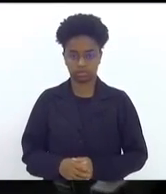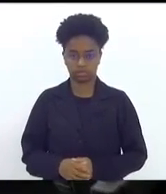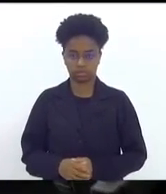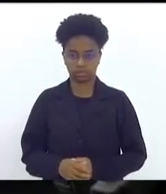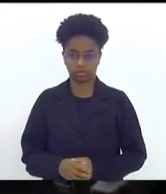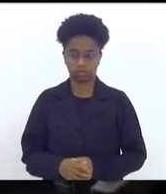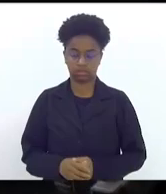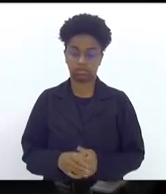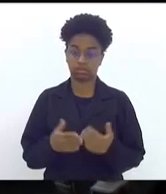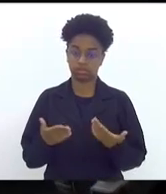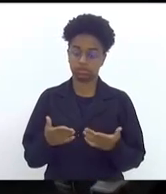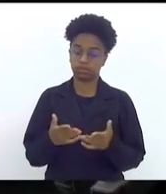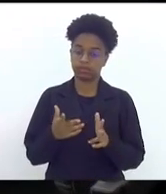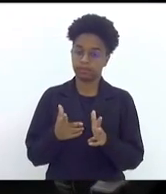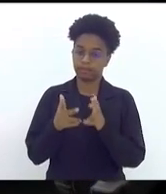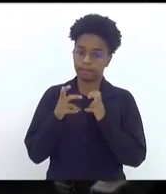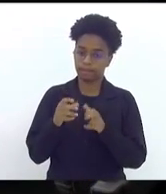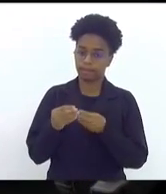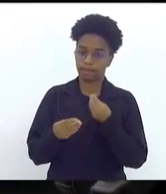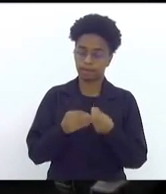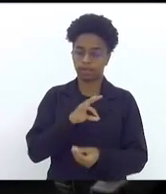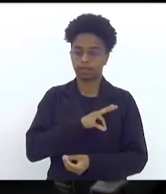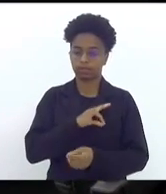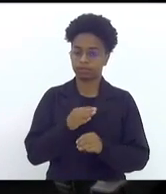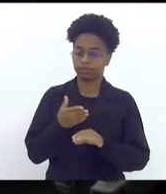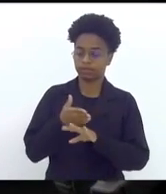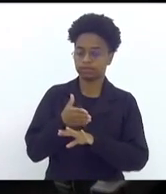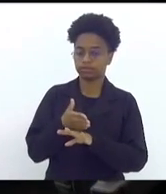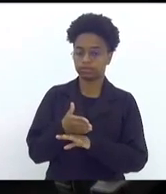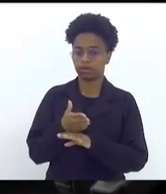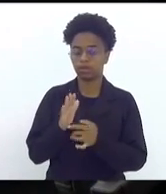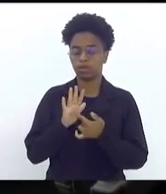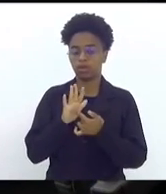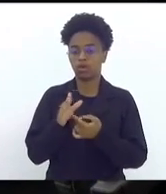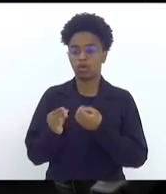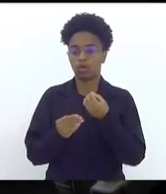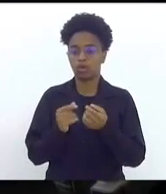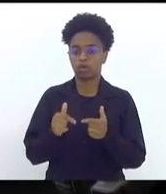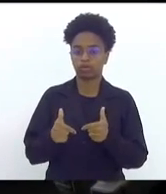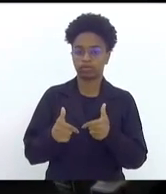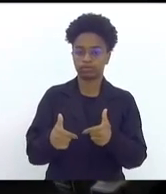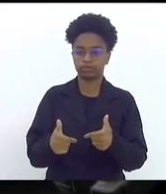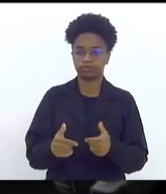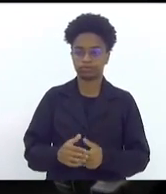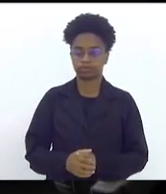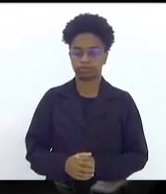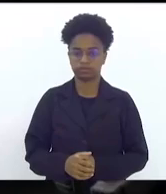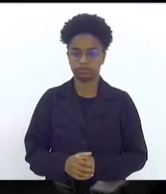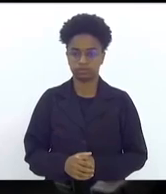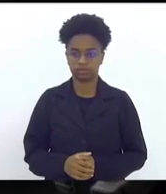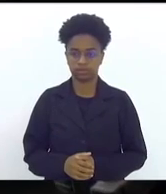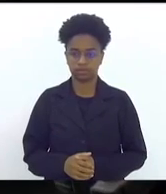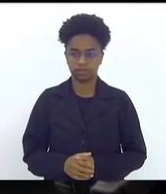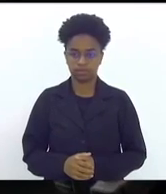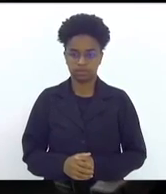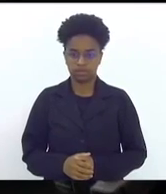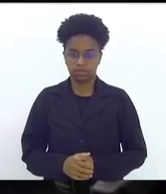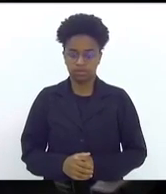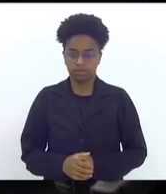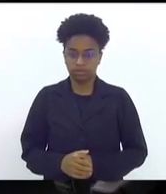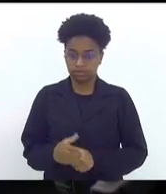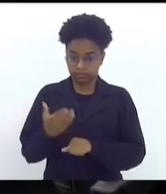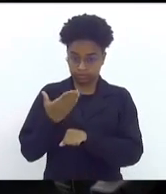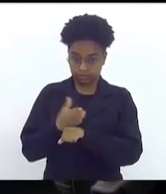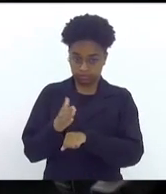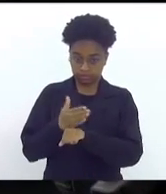policiais participantes nos indica o potencial deste tipo de ação, disse o participante 17. O treinamento